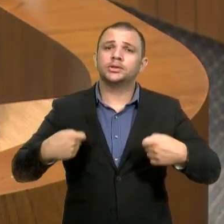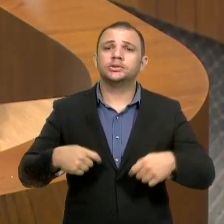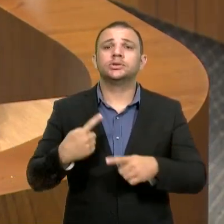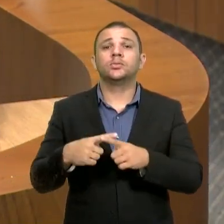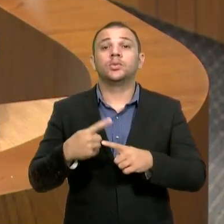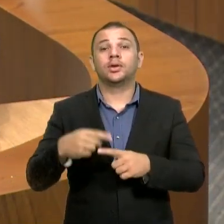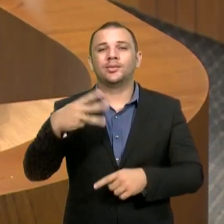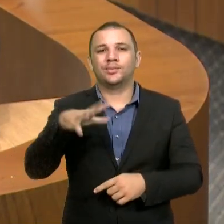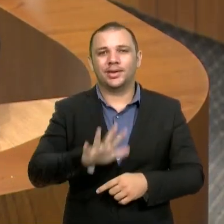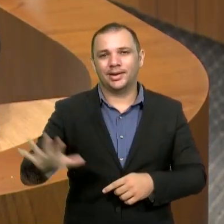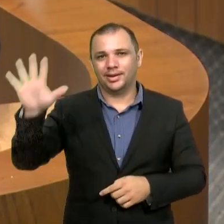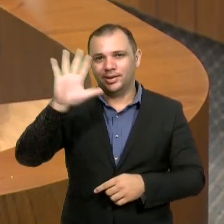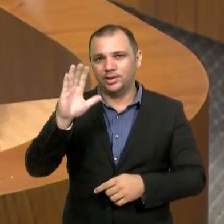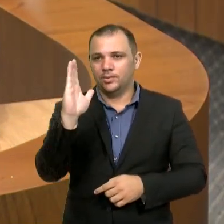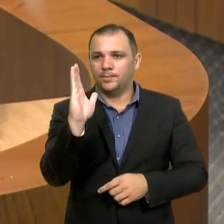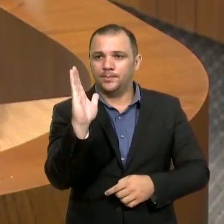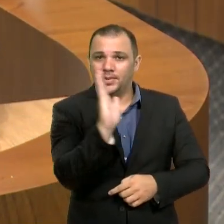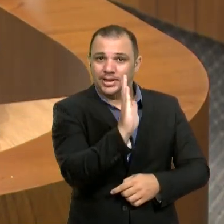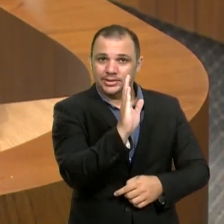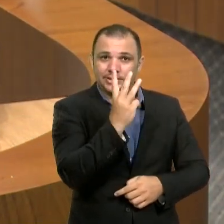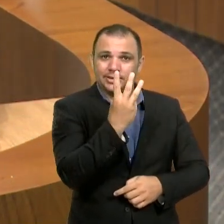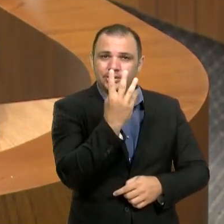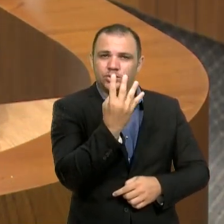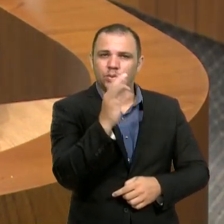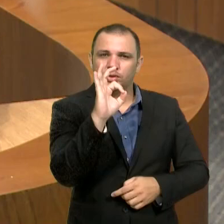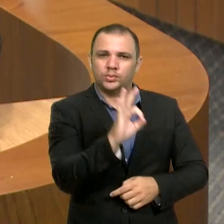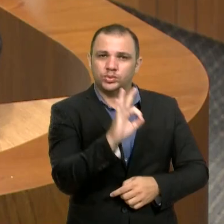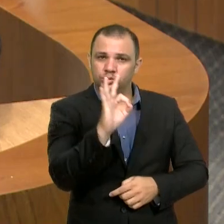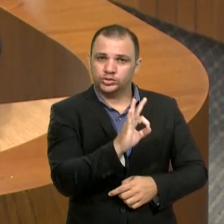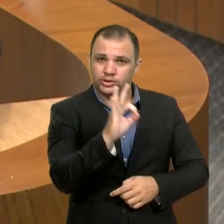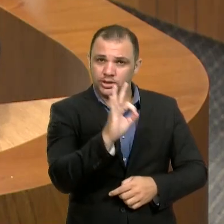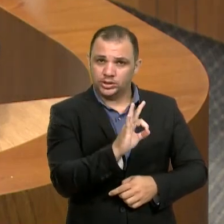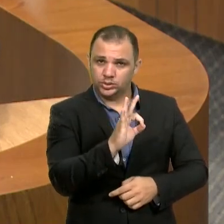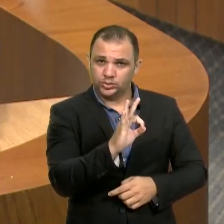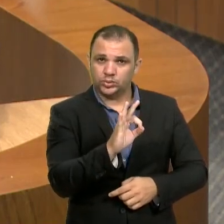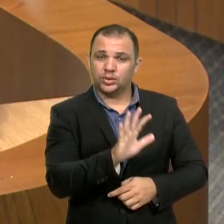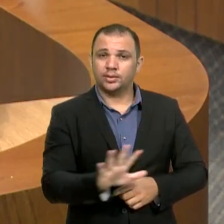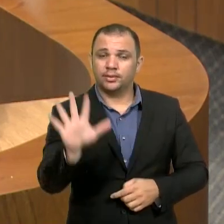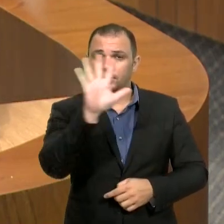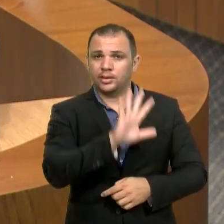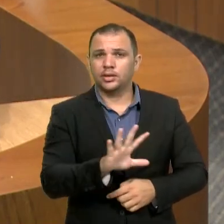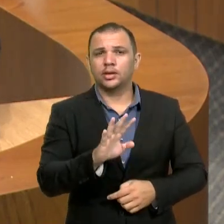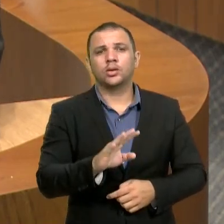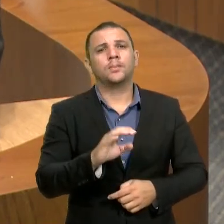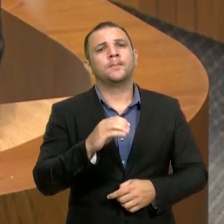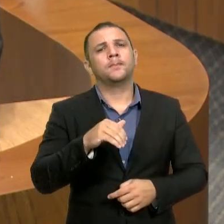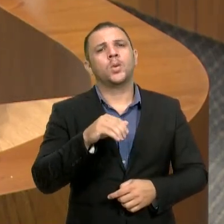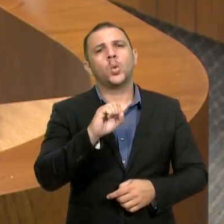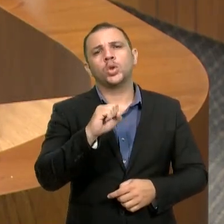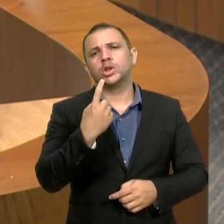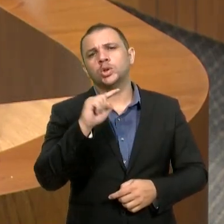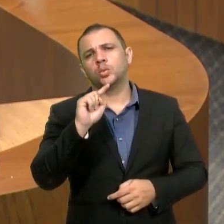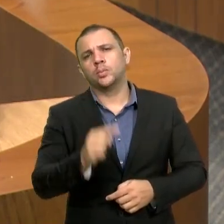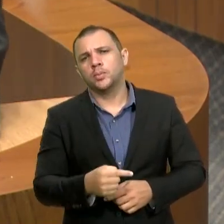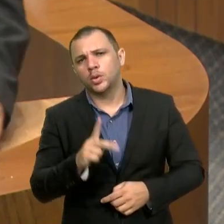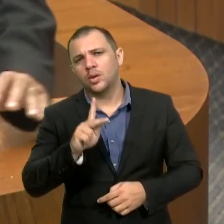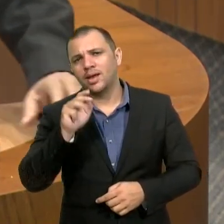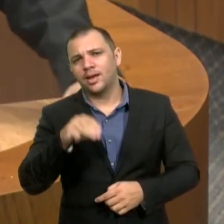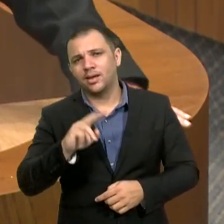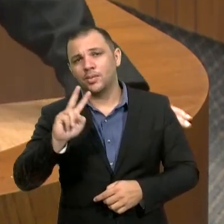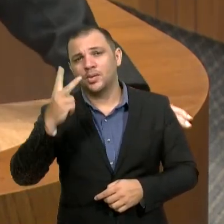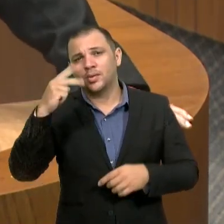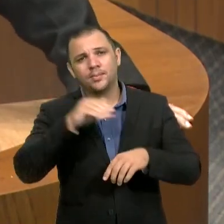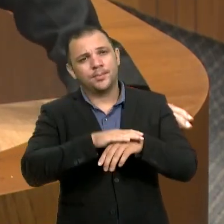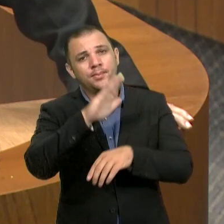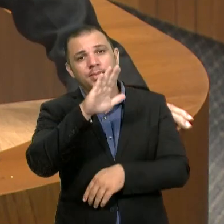seu território, mais de 81.208 quilômetros quadrados, com 62 municípios dentro do